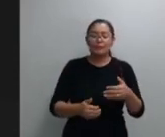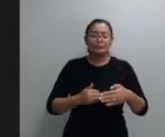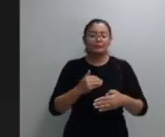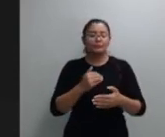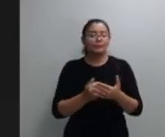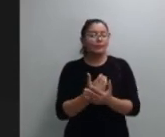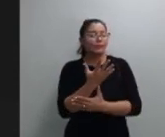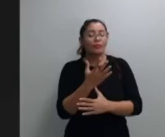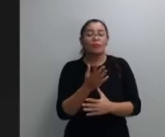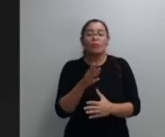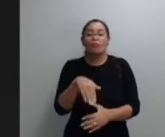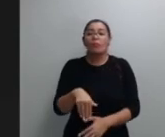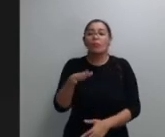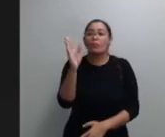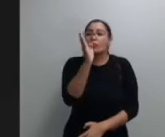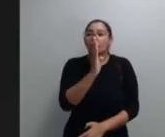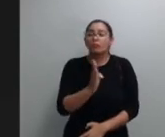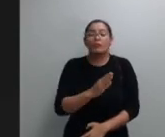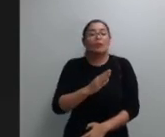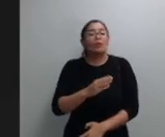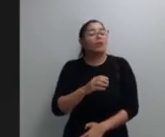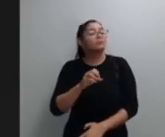isto é bom ou é ruim